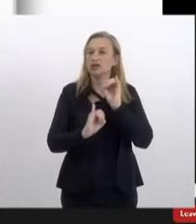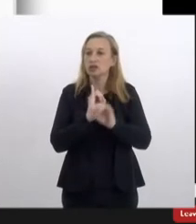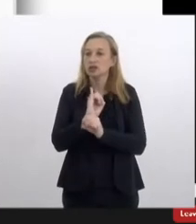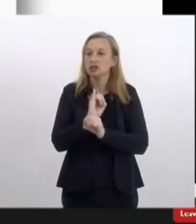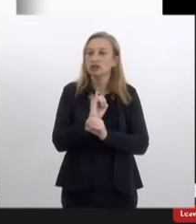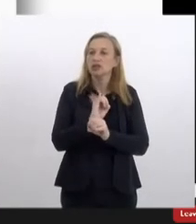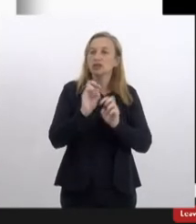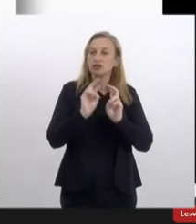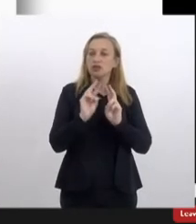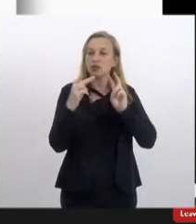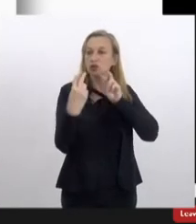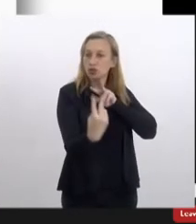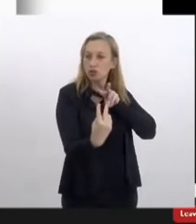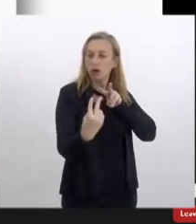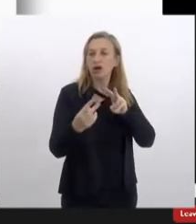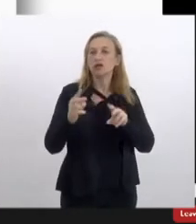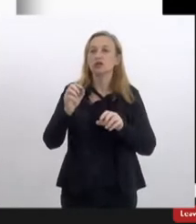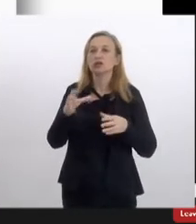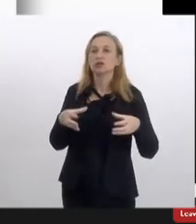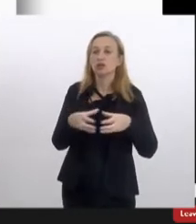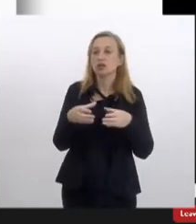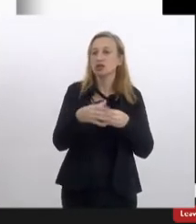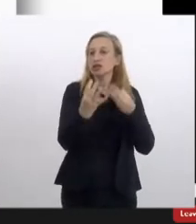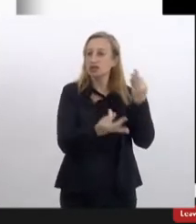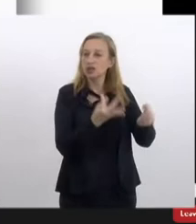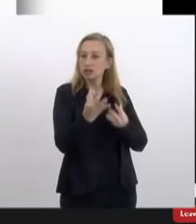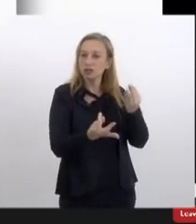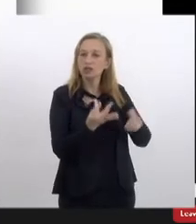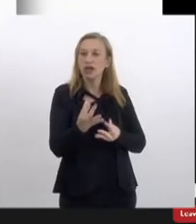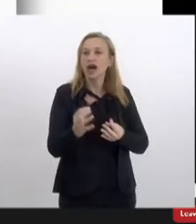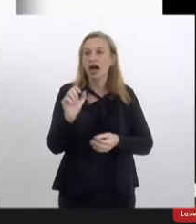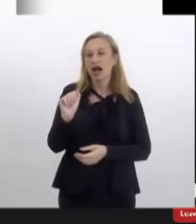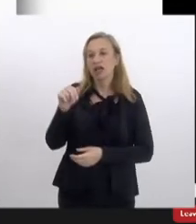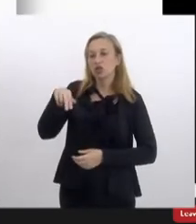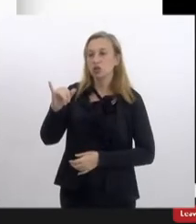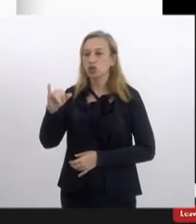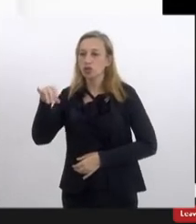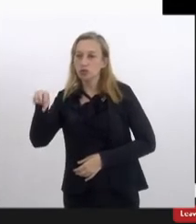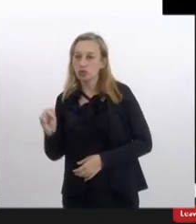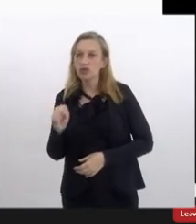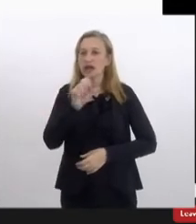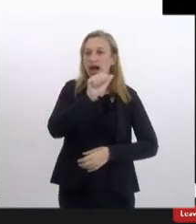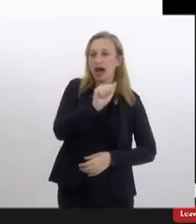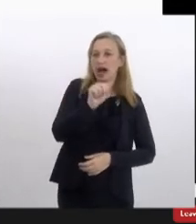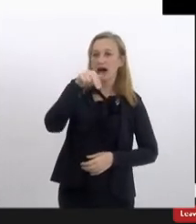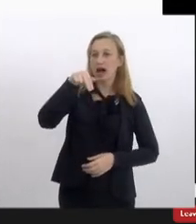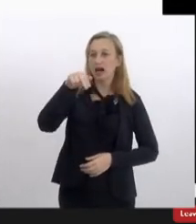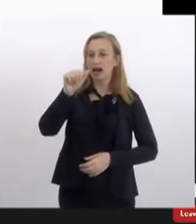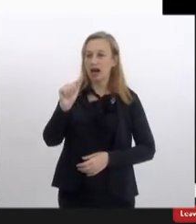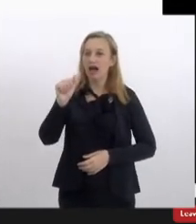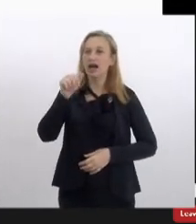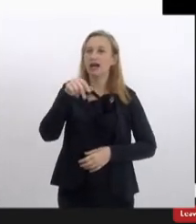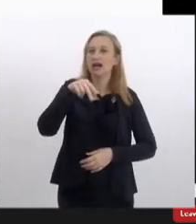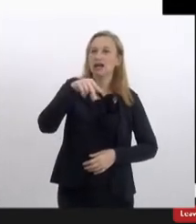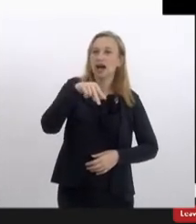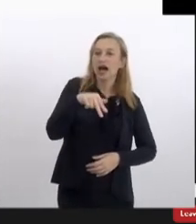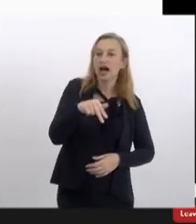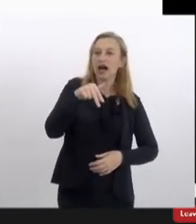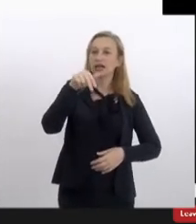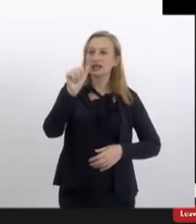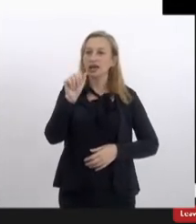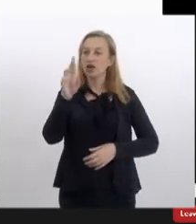comunidades terapêuticas como os grupos de mutua ajuda, os grupos anônimos, AA, NA, LANON, NARANON. A gente tem uma